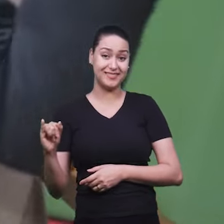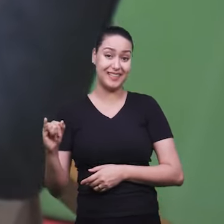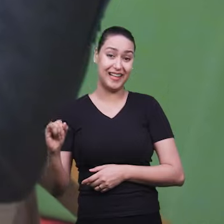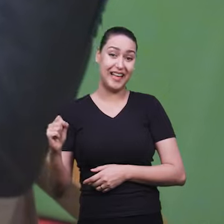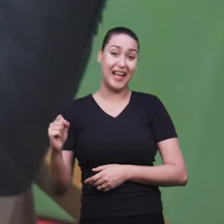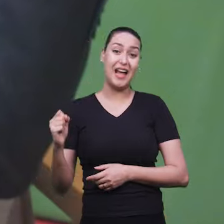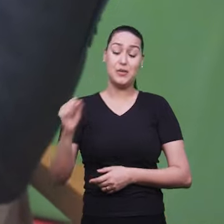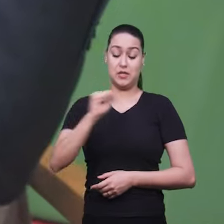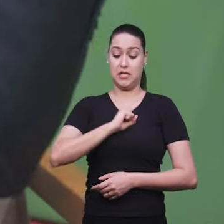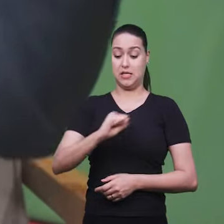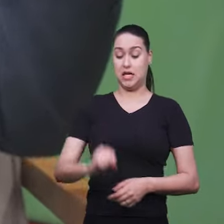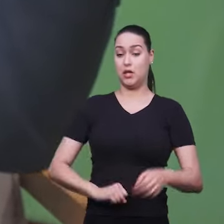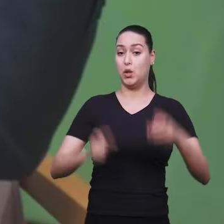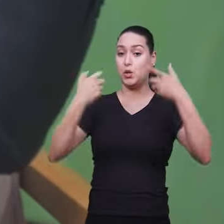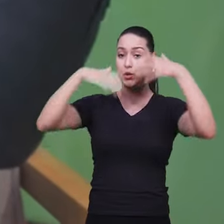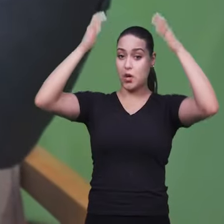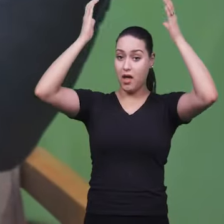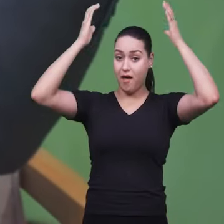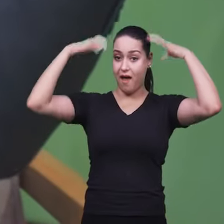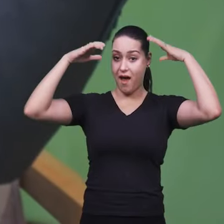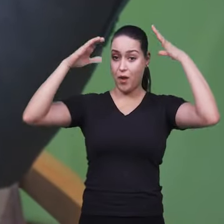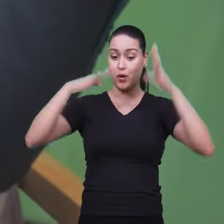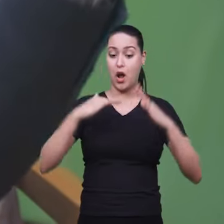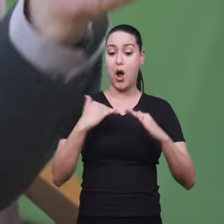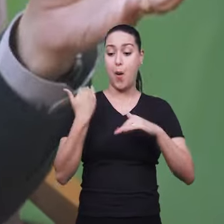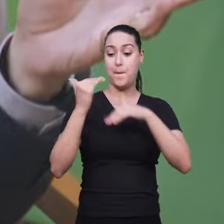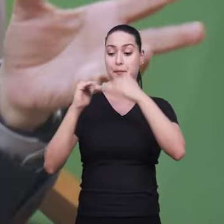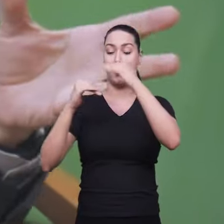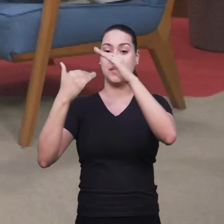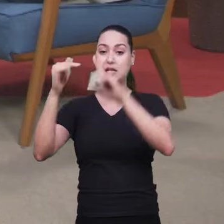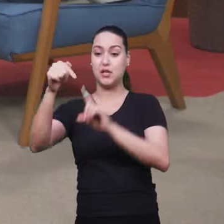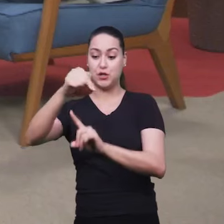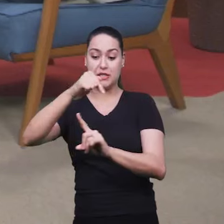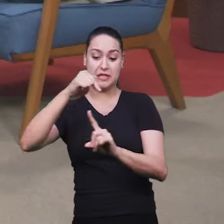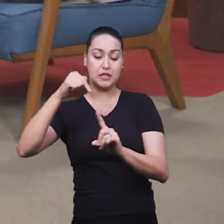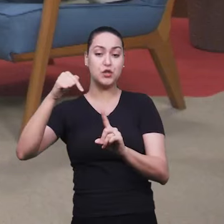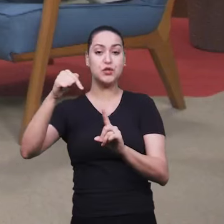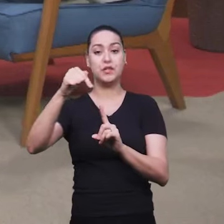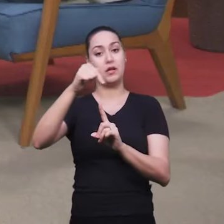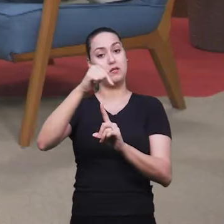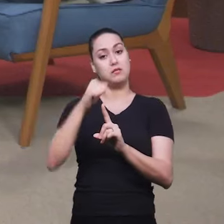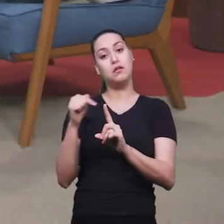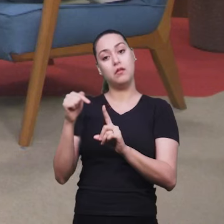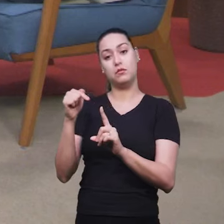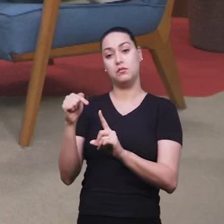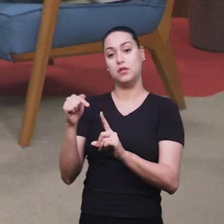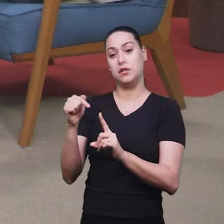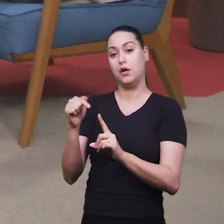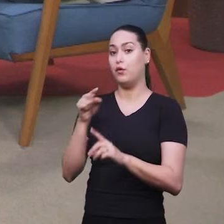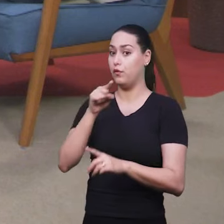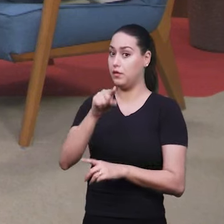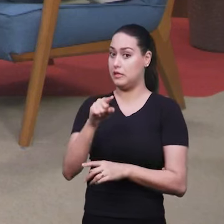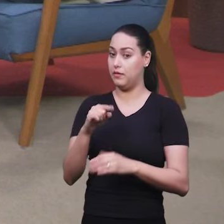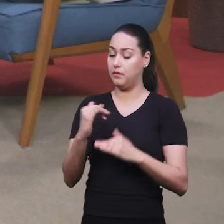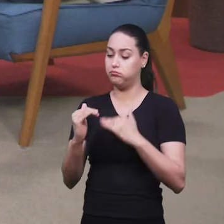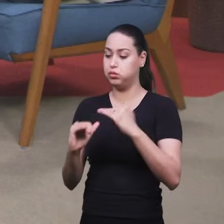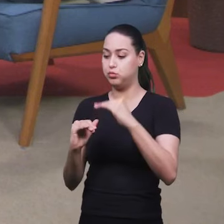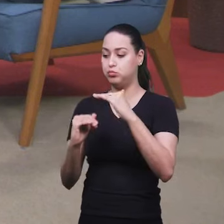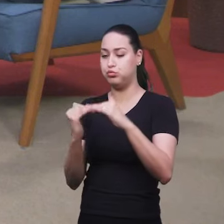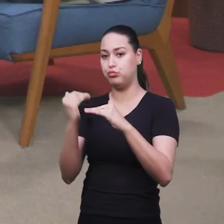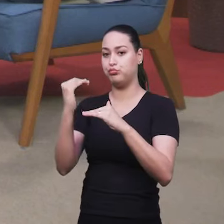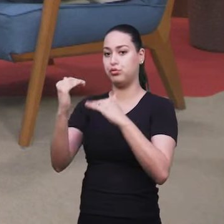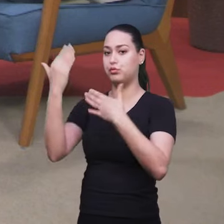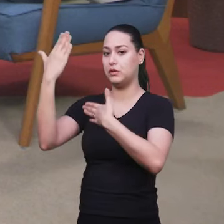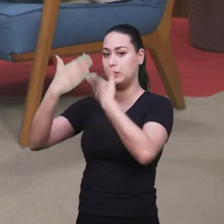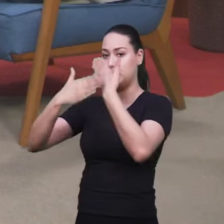a aquisição. O sacerdócio real. Sacerdócio real. É o processo de santificação, né, de busca. Que você vai caminhando, é a